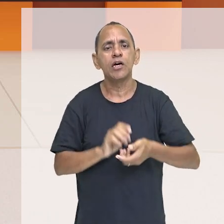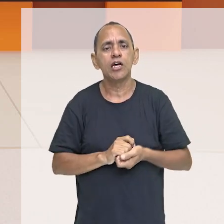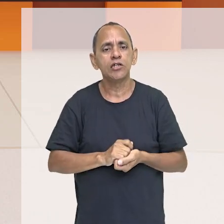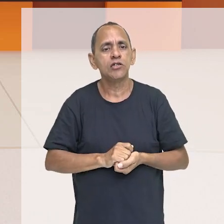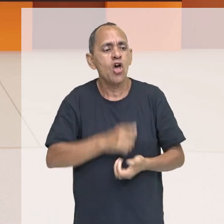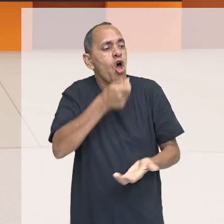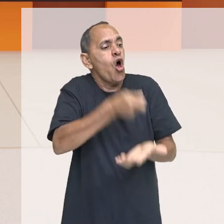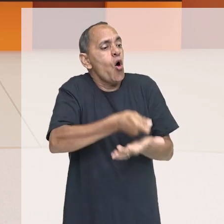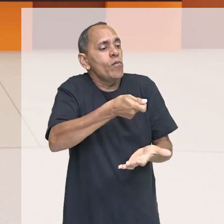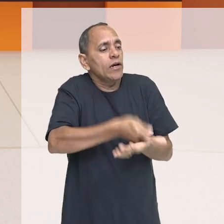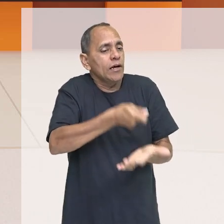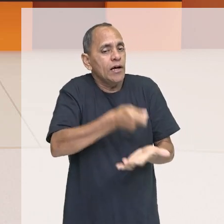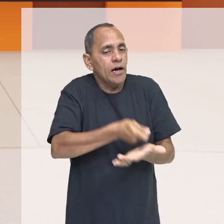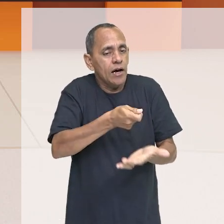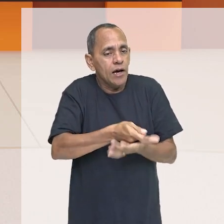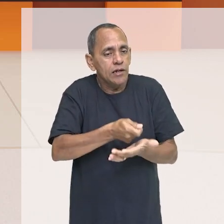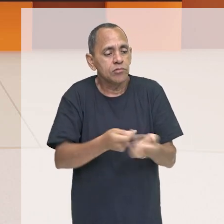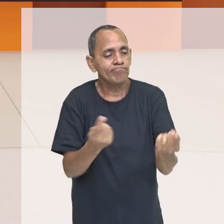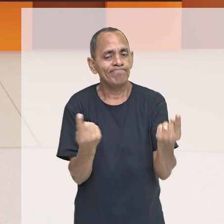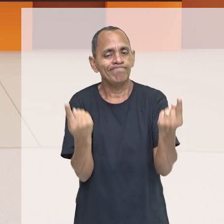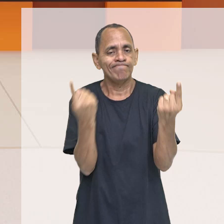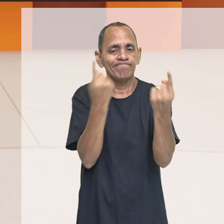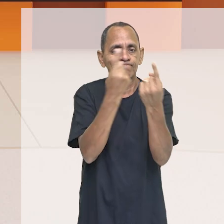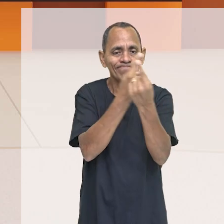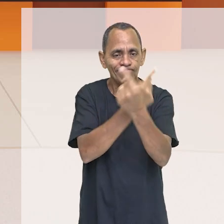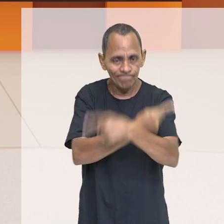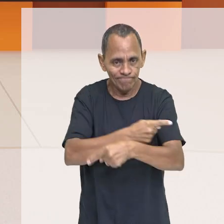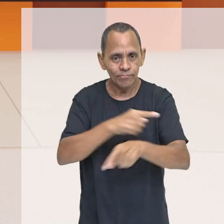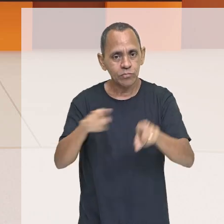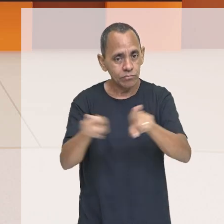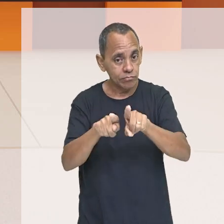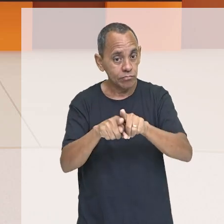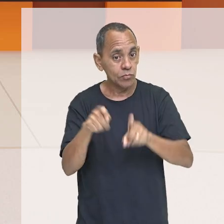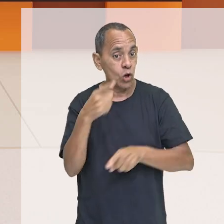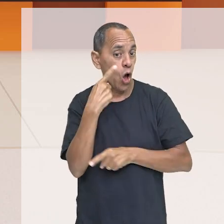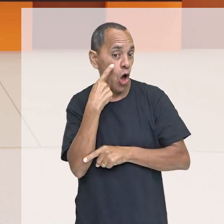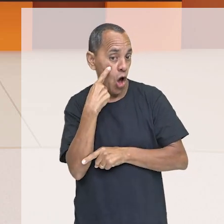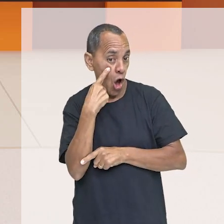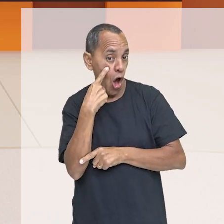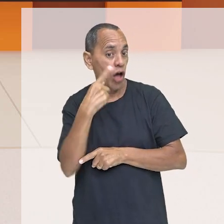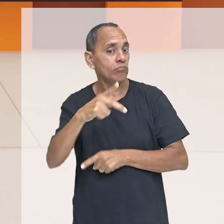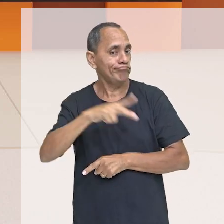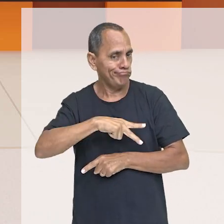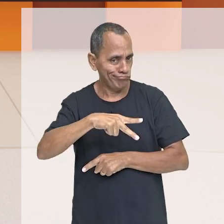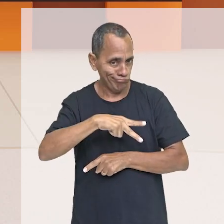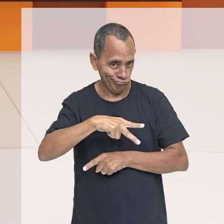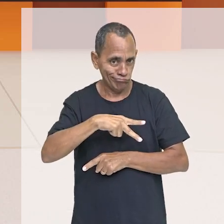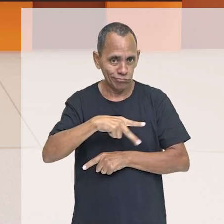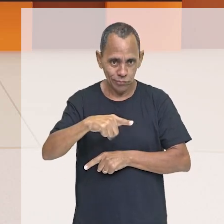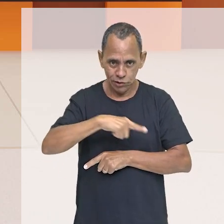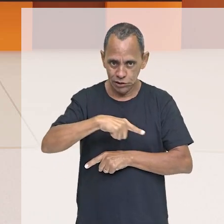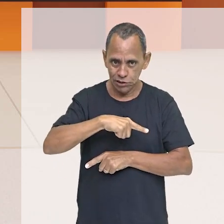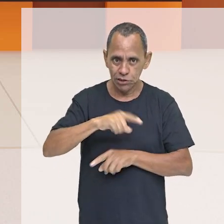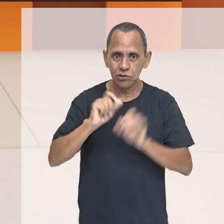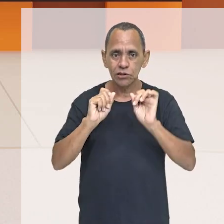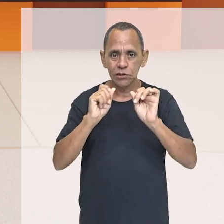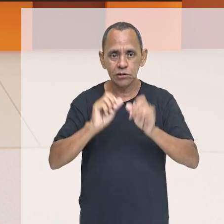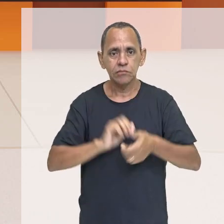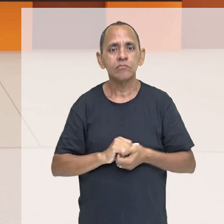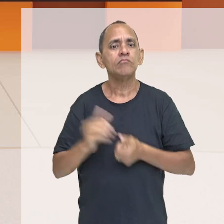repressão aos opositores e aos interesses pessoais que têm assim como